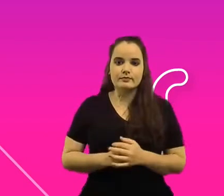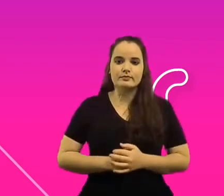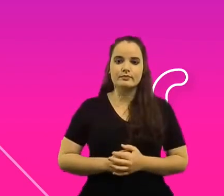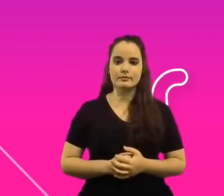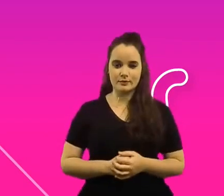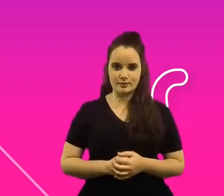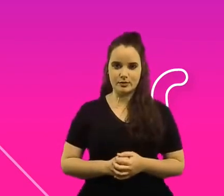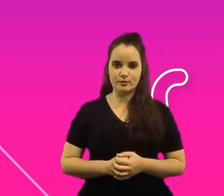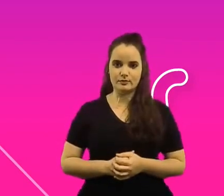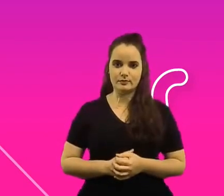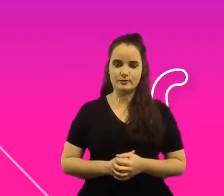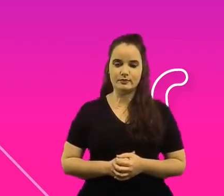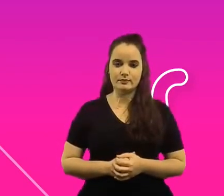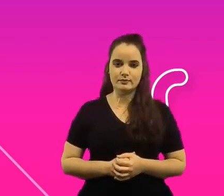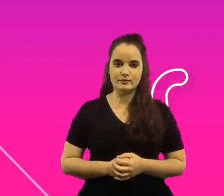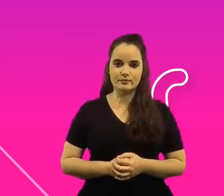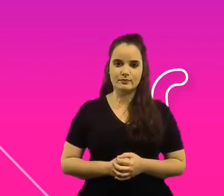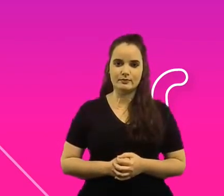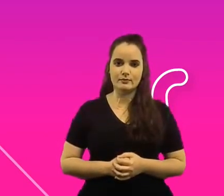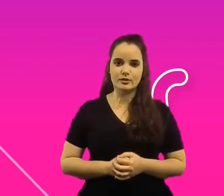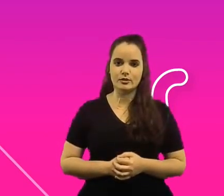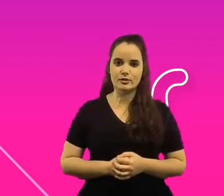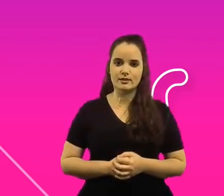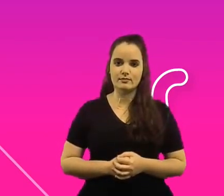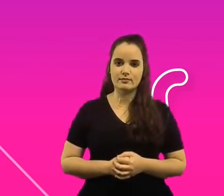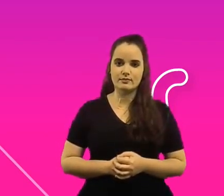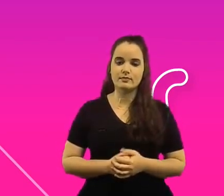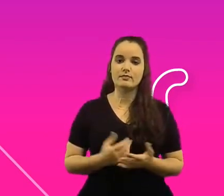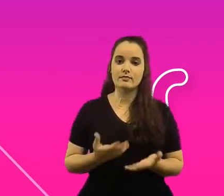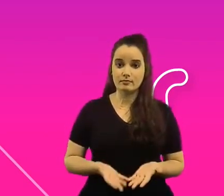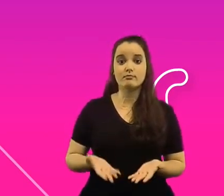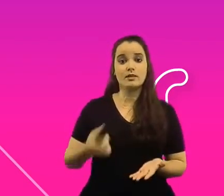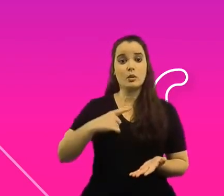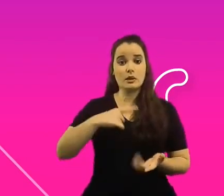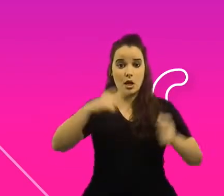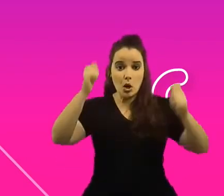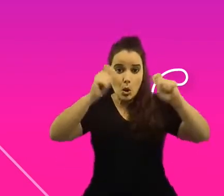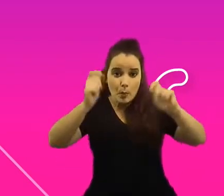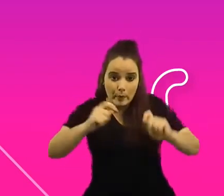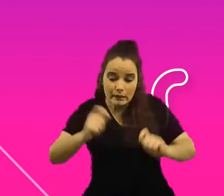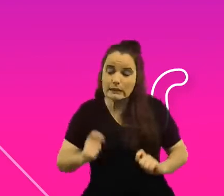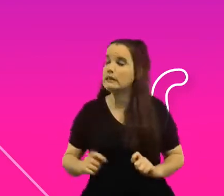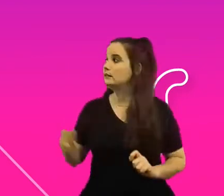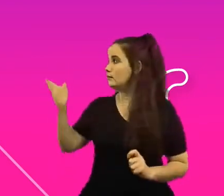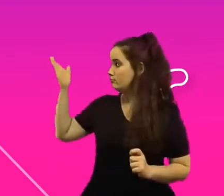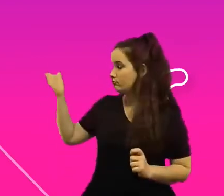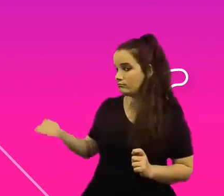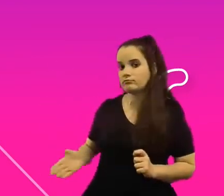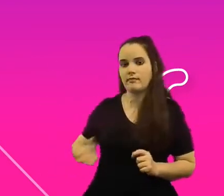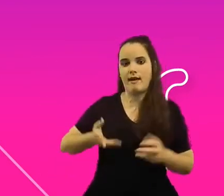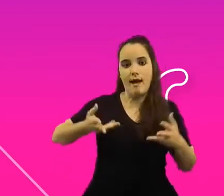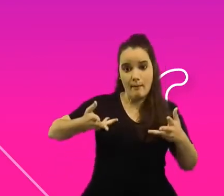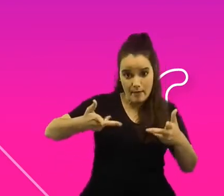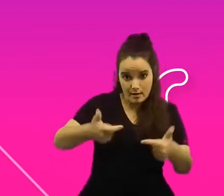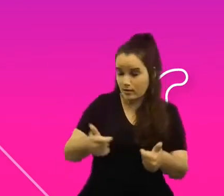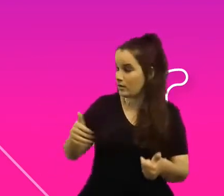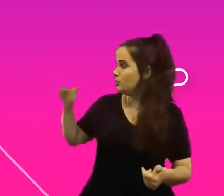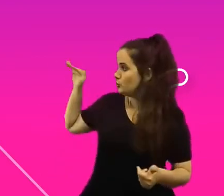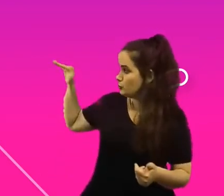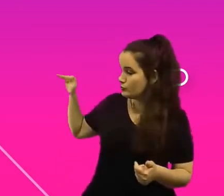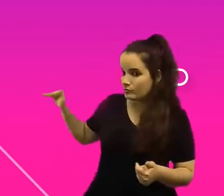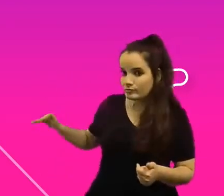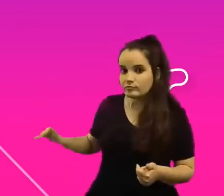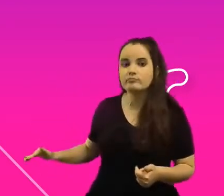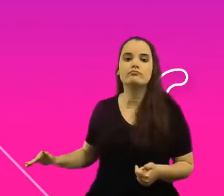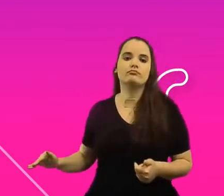seja pelo diagnóstico das competências e habilidades que a gente em breve vai estar disponibilizando para vocês, seja por meio de formações e